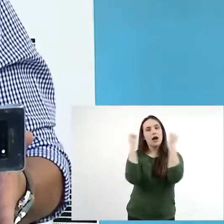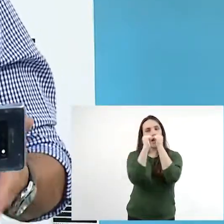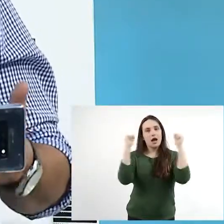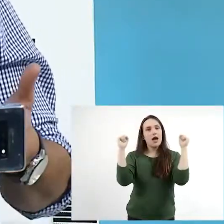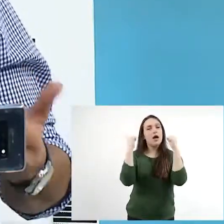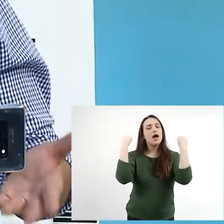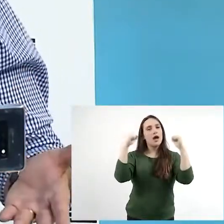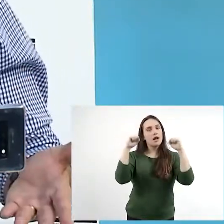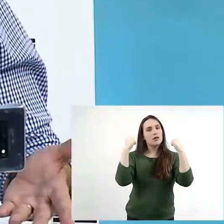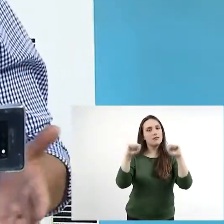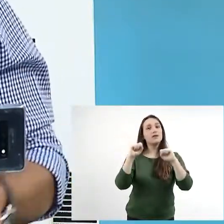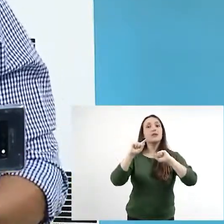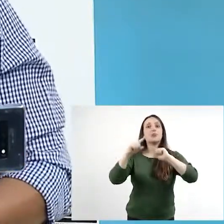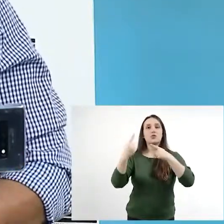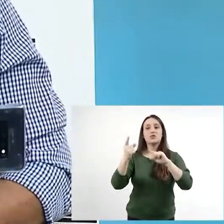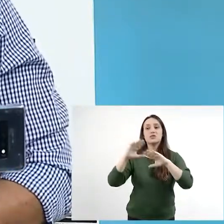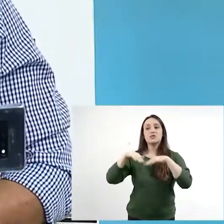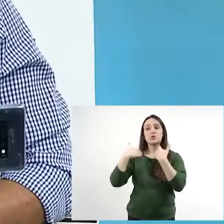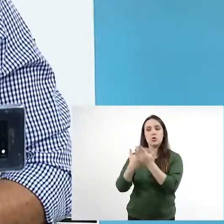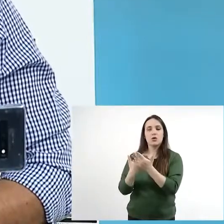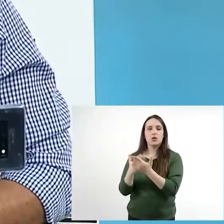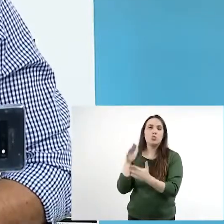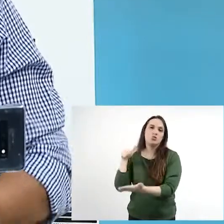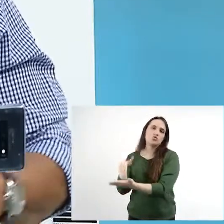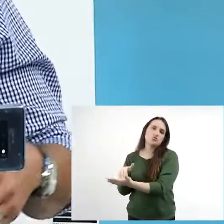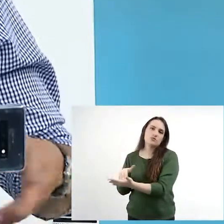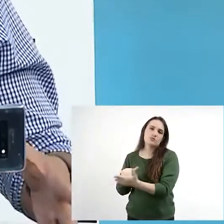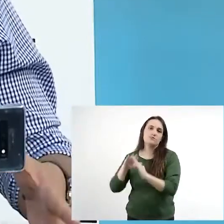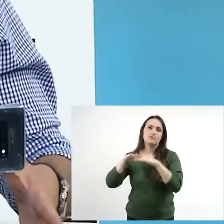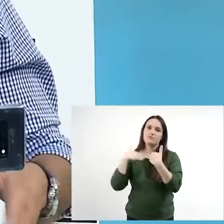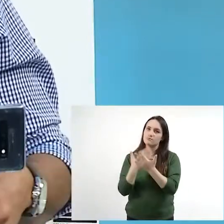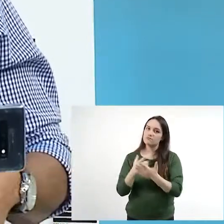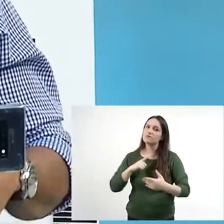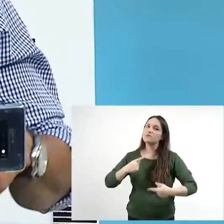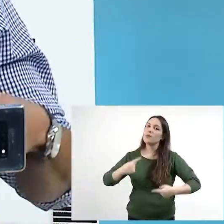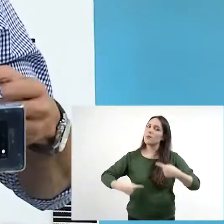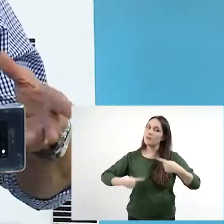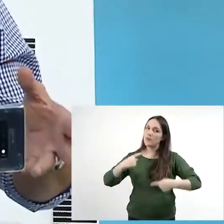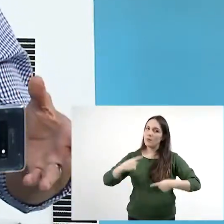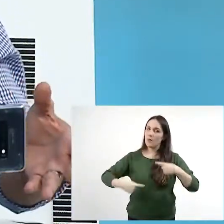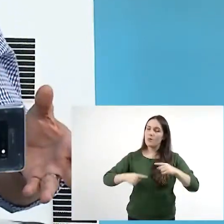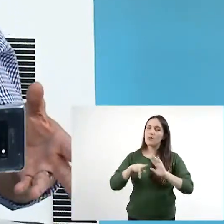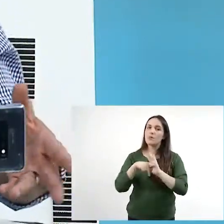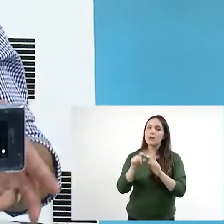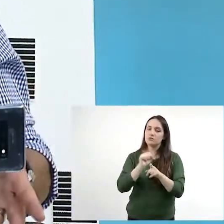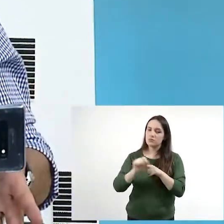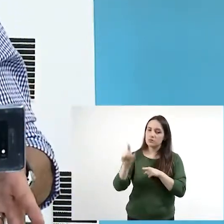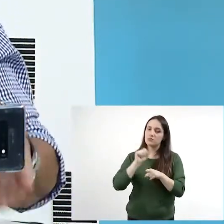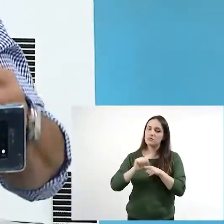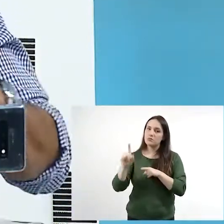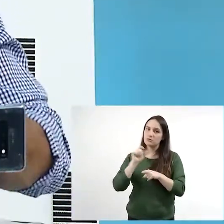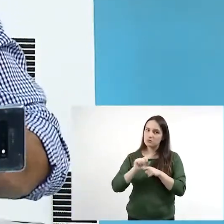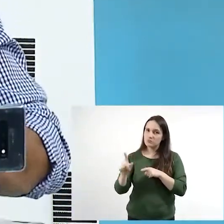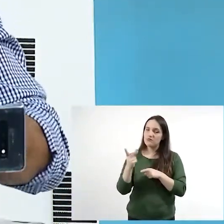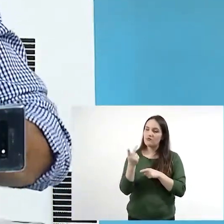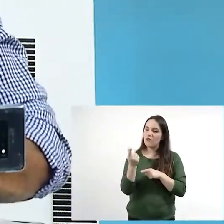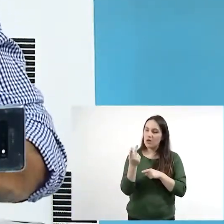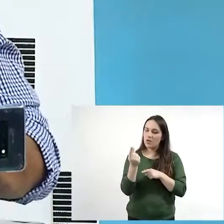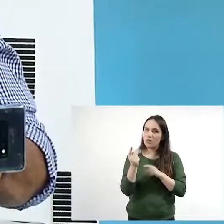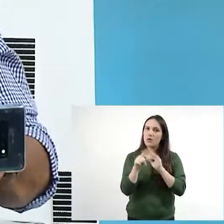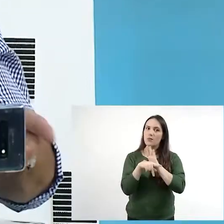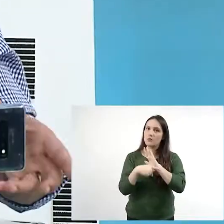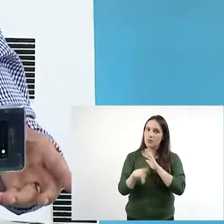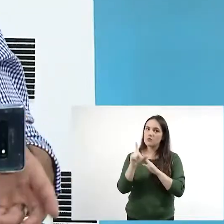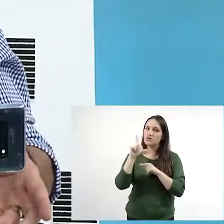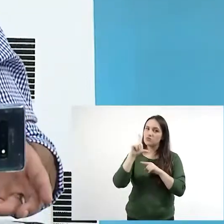por fim, as escolas. Um debate grande com relação ao ressarcimento da parcela, a